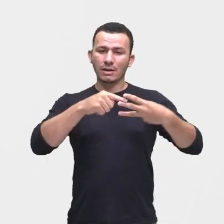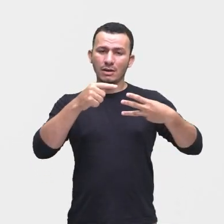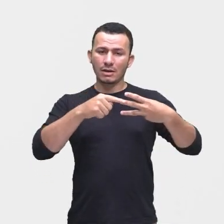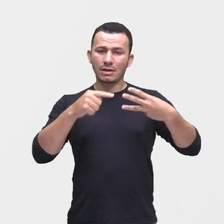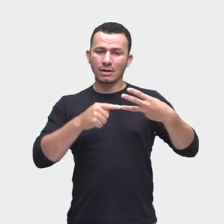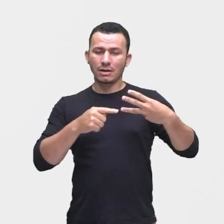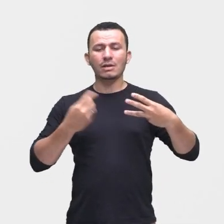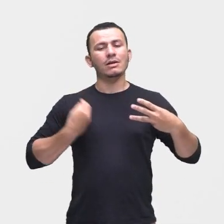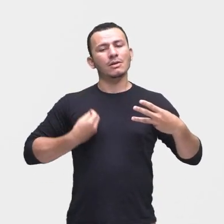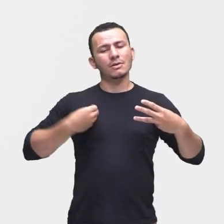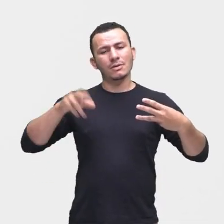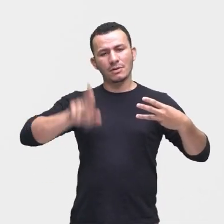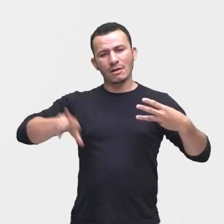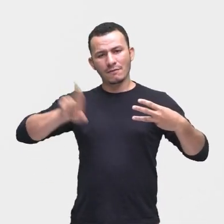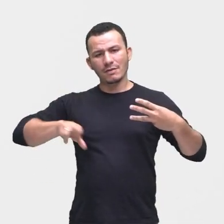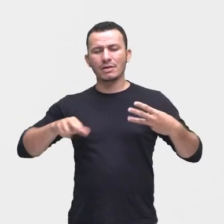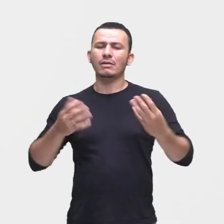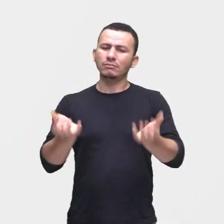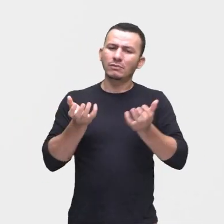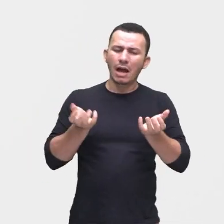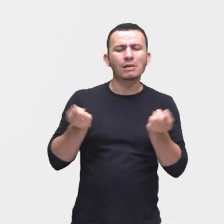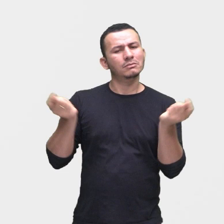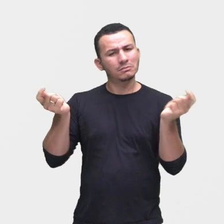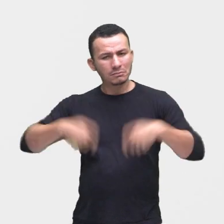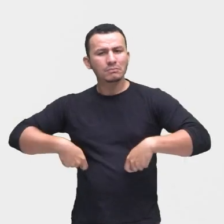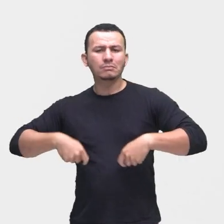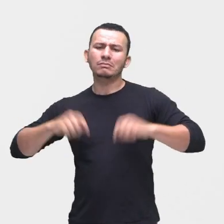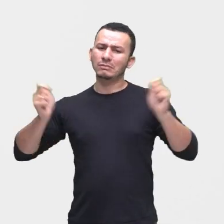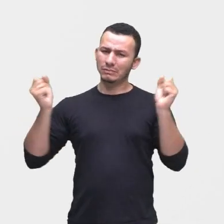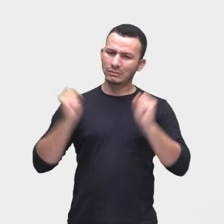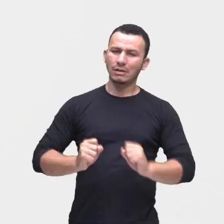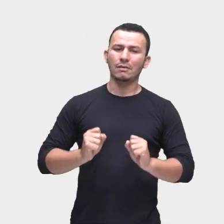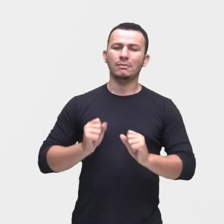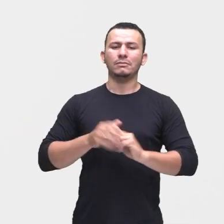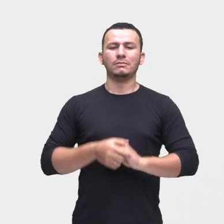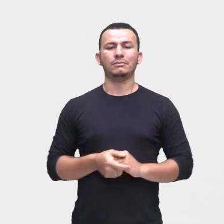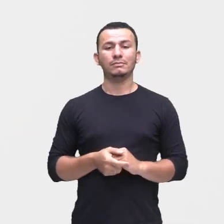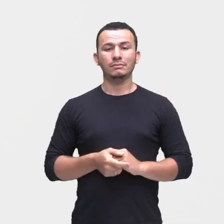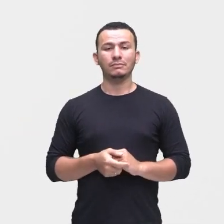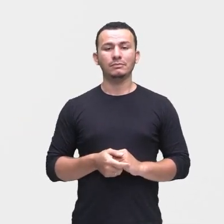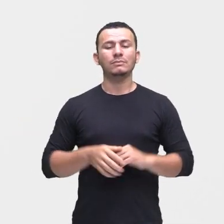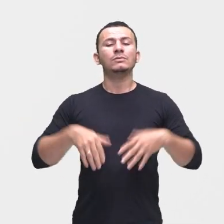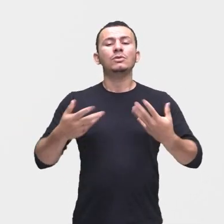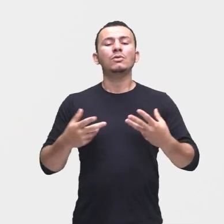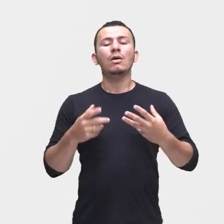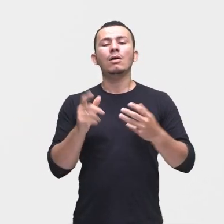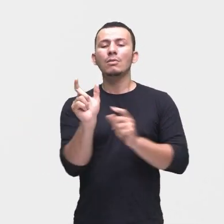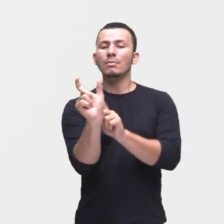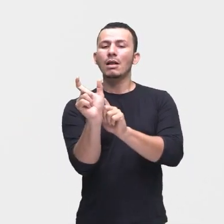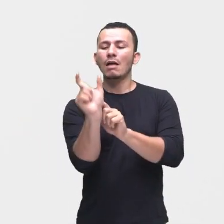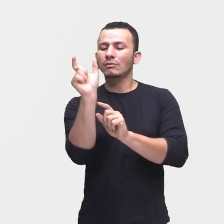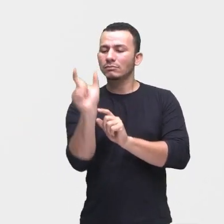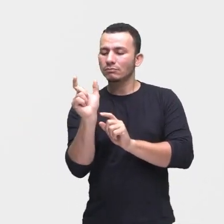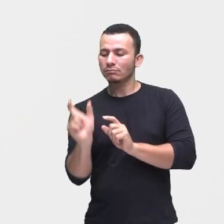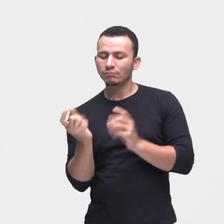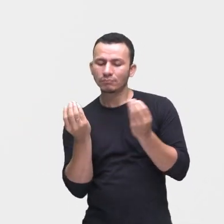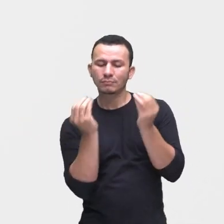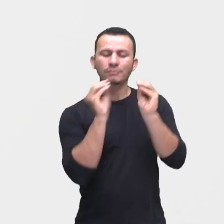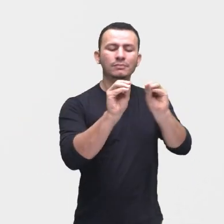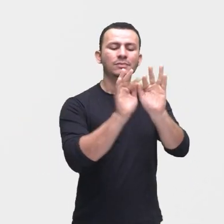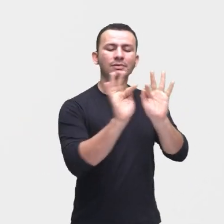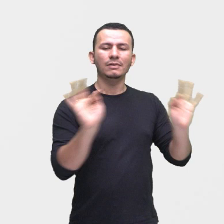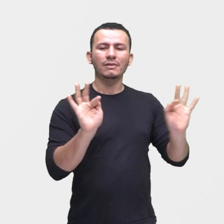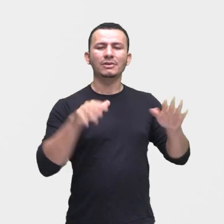da vida. Quero, devo, posso. Então, qual é a palavra que se encaixa ali